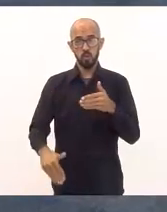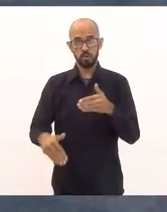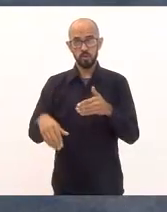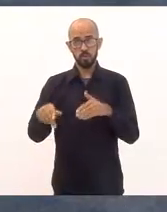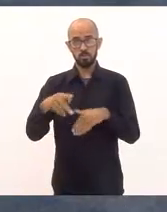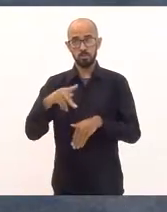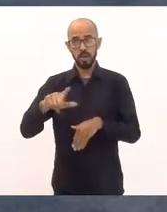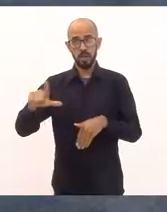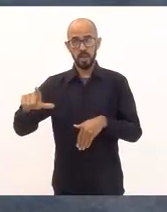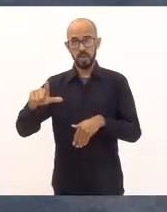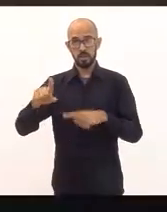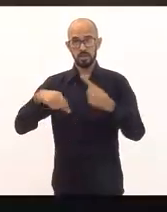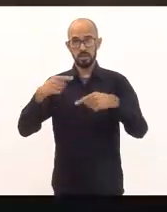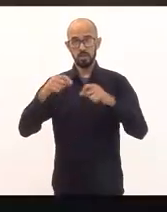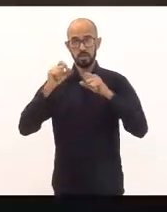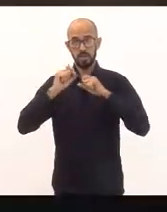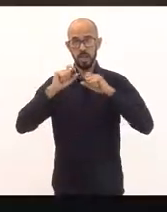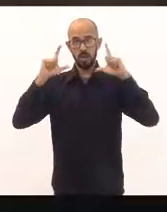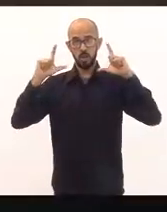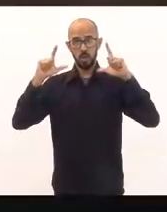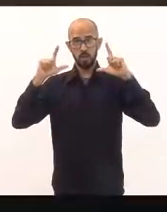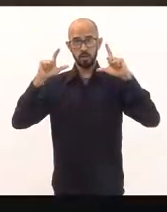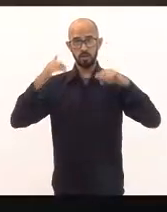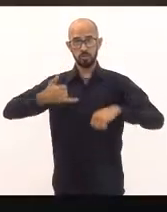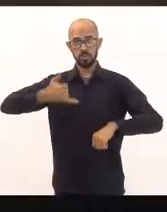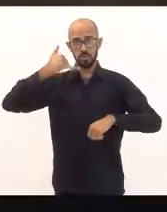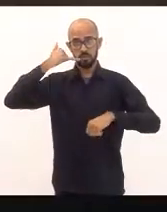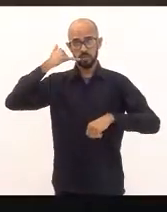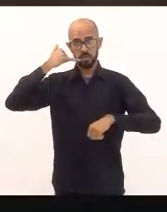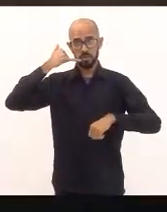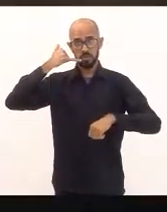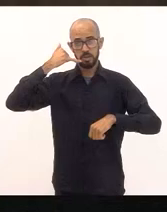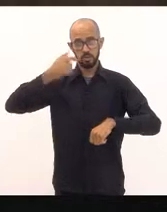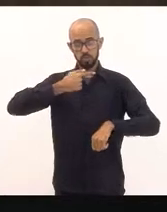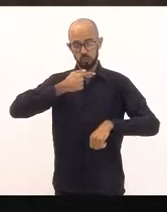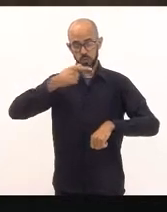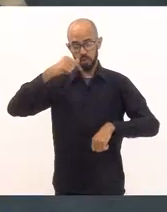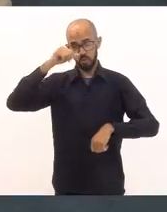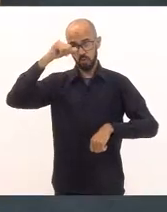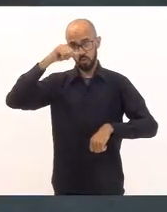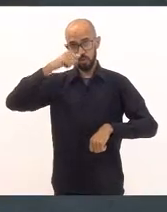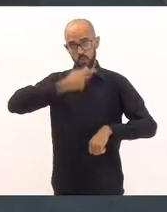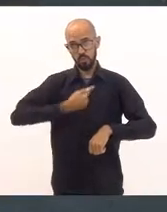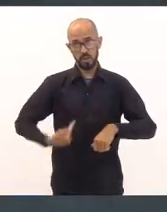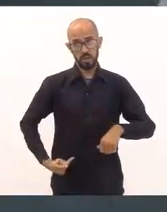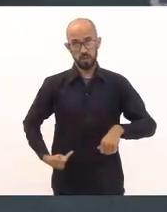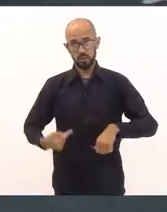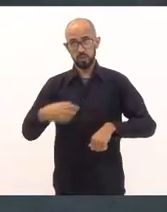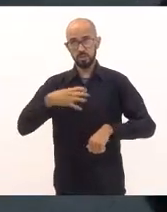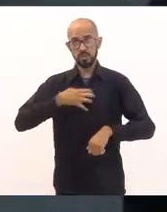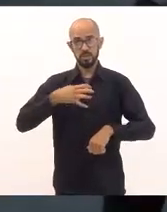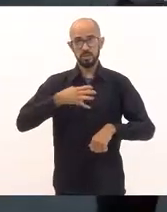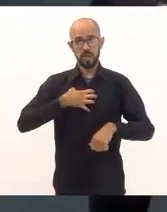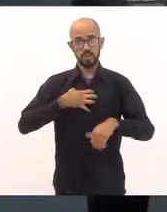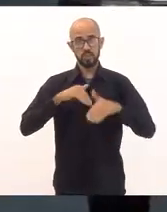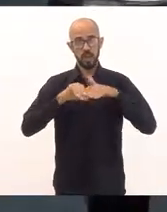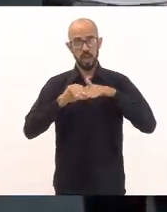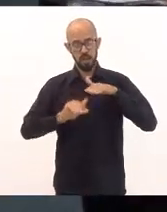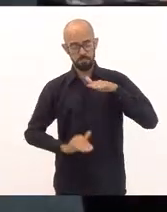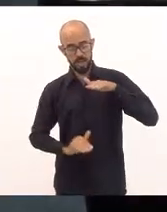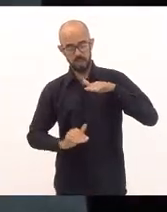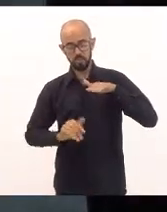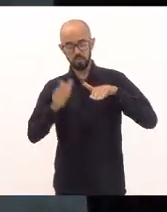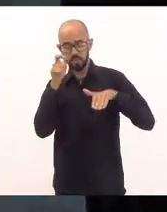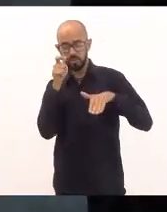e acorda com o telefonema de um governador e se sente subjugado pelos seus interesses, né,